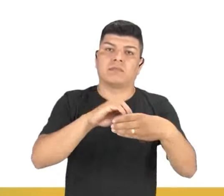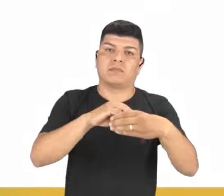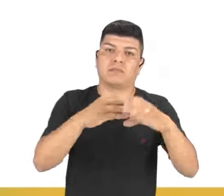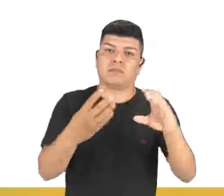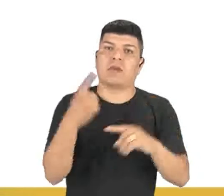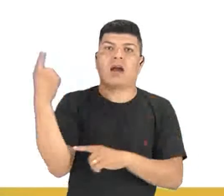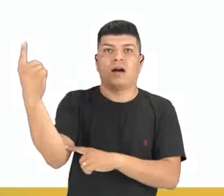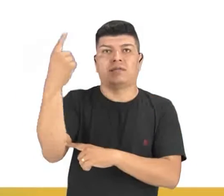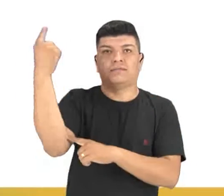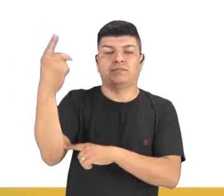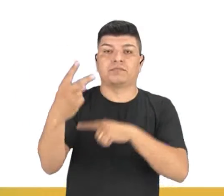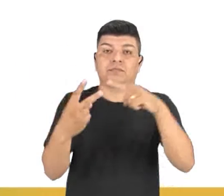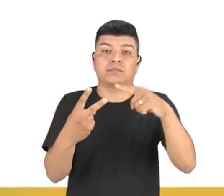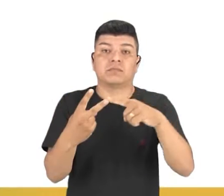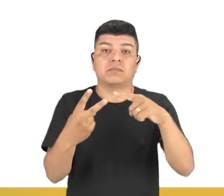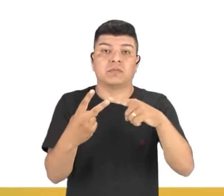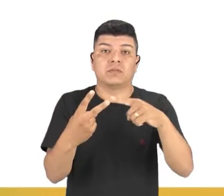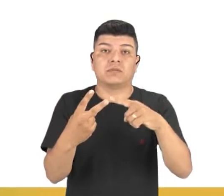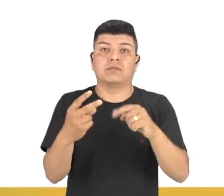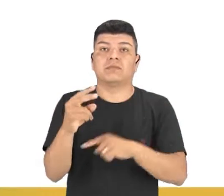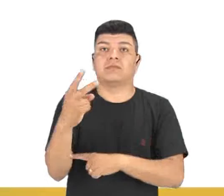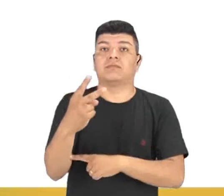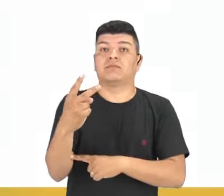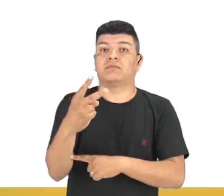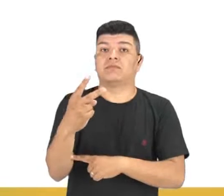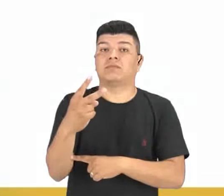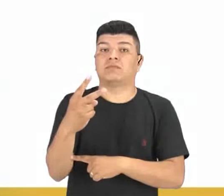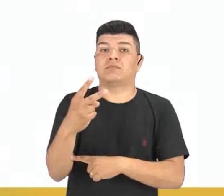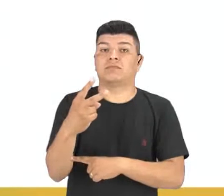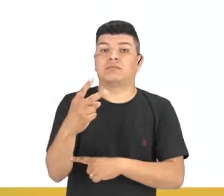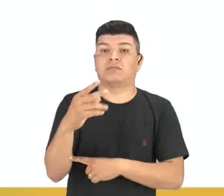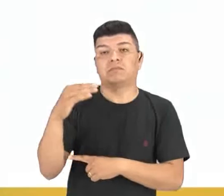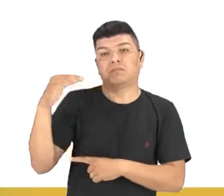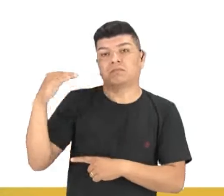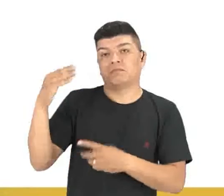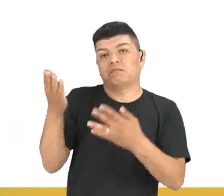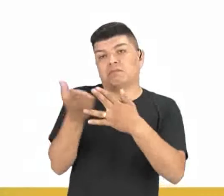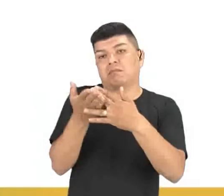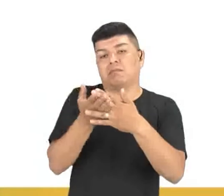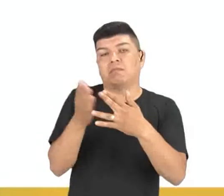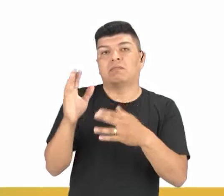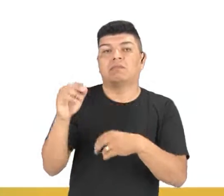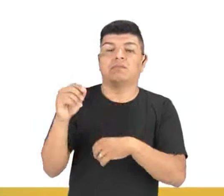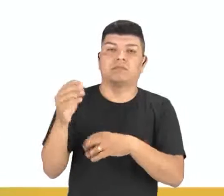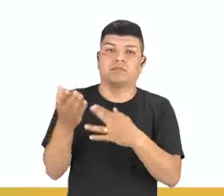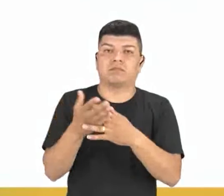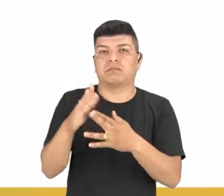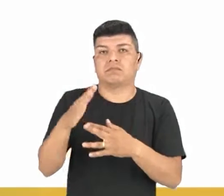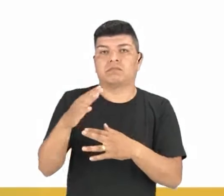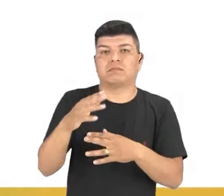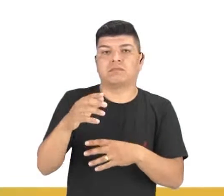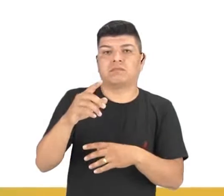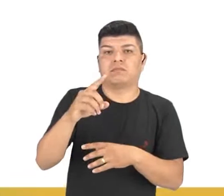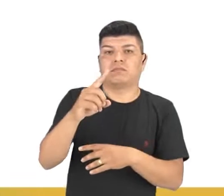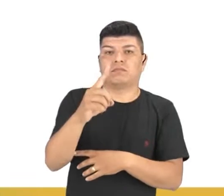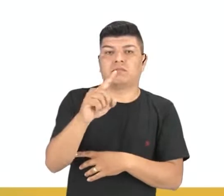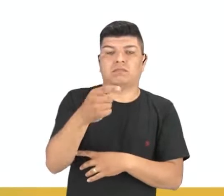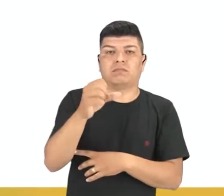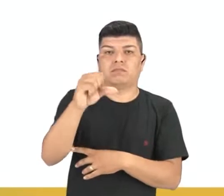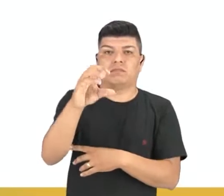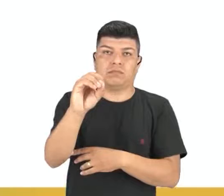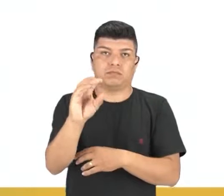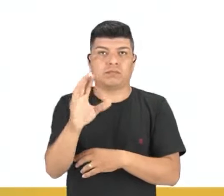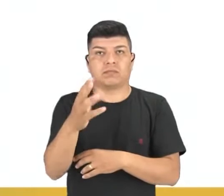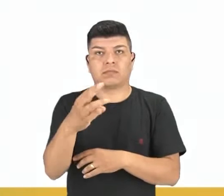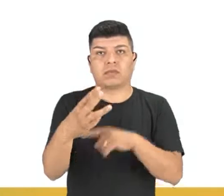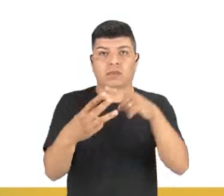1, gente? É uma característica, por exemplo, bem alto. O 2, altura média, a minha, né? Vocês